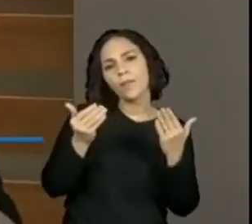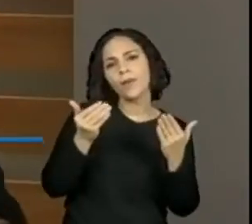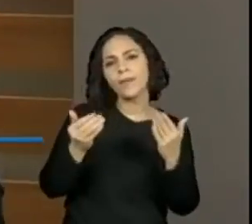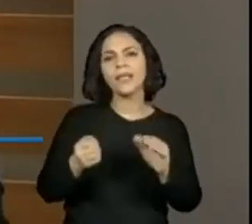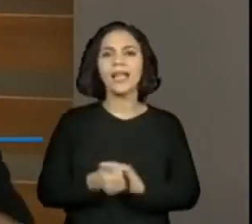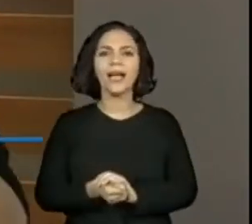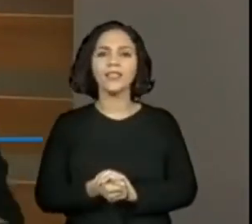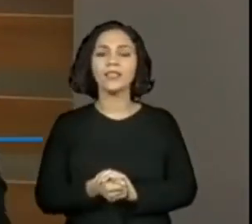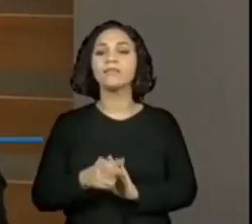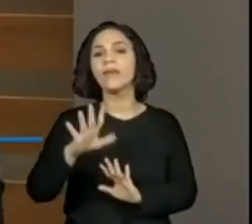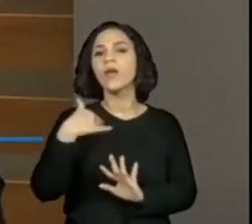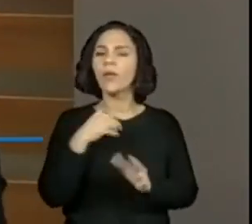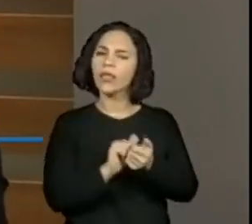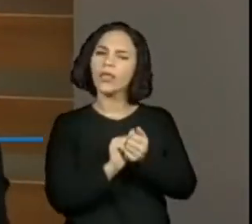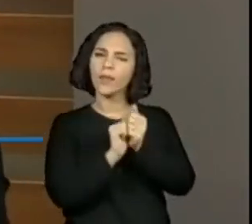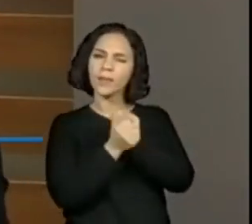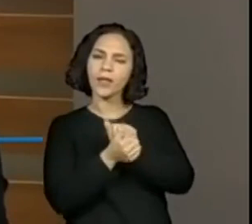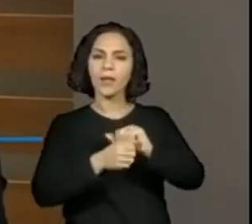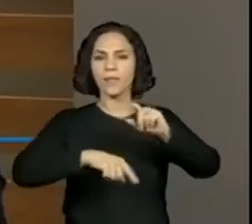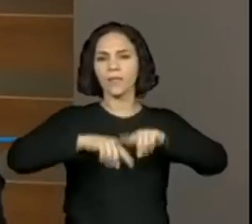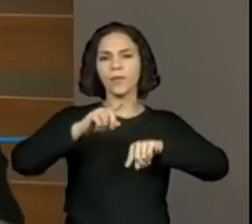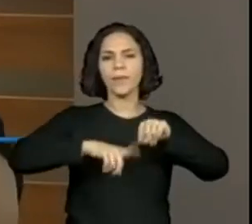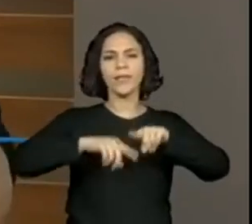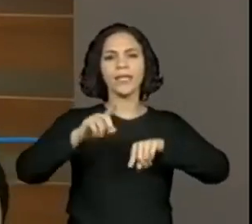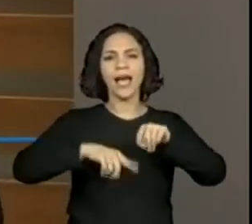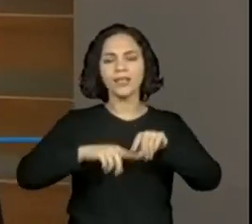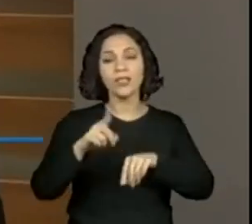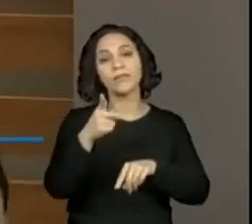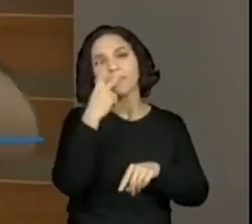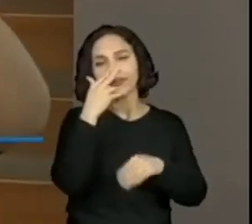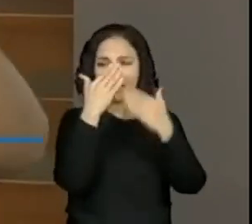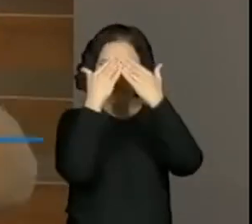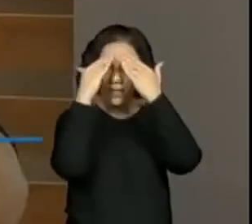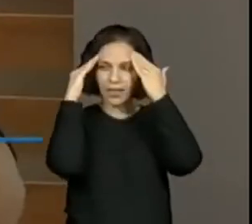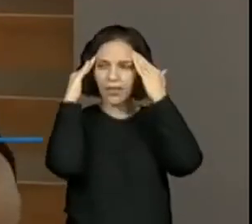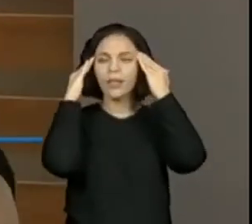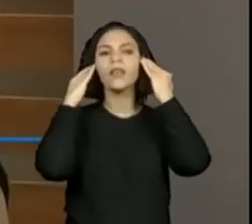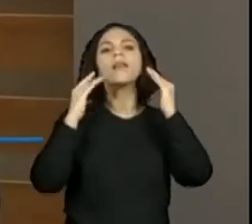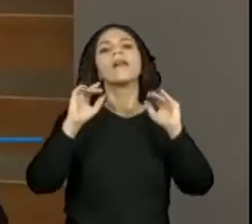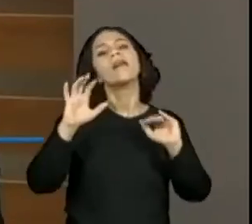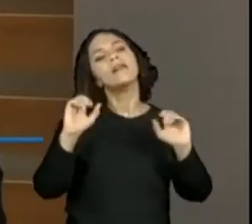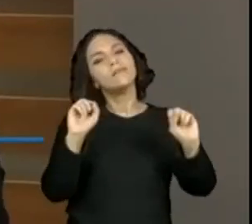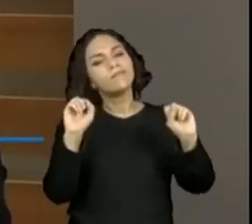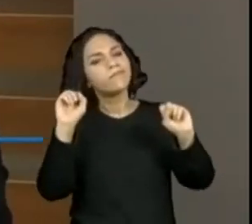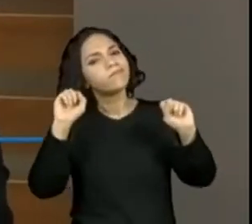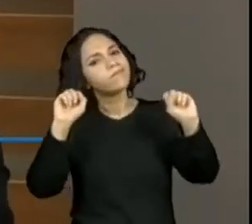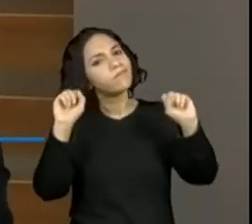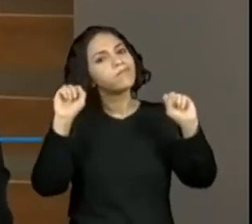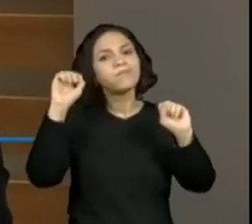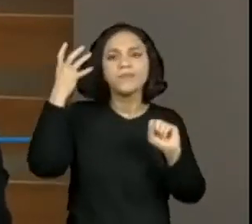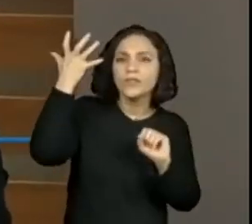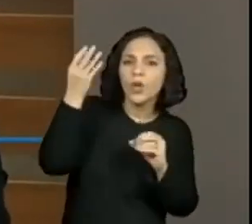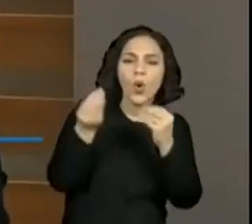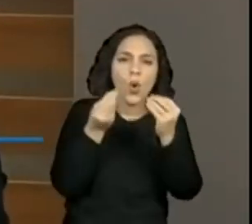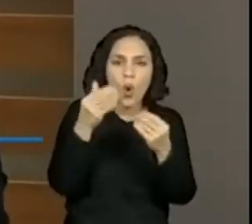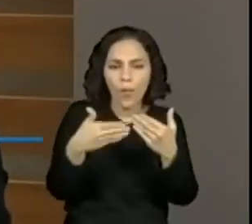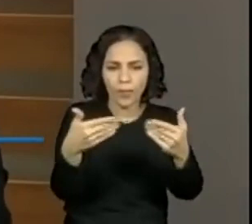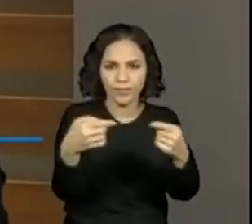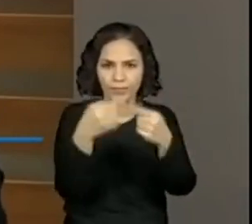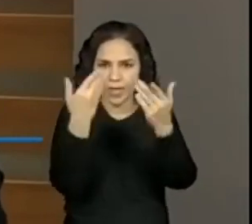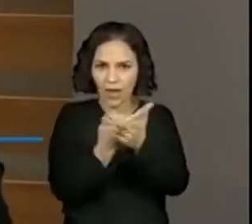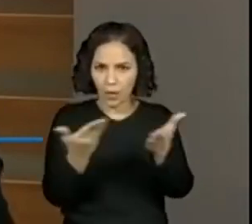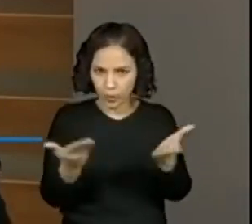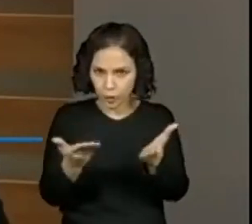daqui a professora deu uma adaptada até para tornar um pouco mais divertido para vocês então só esclarecendo é habilidade do 4º bimestre que a gente tá trabalhando